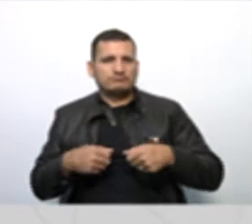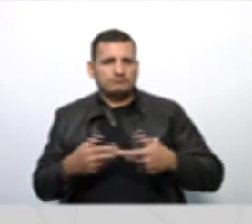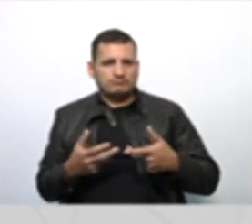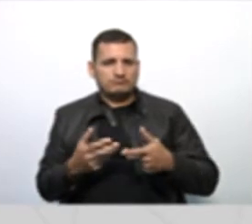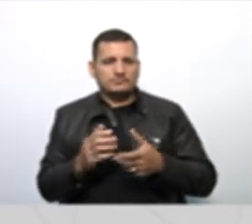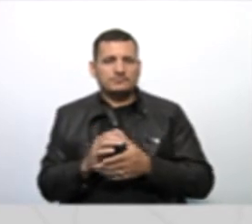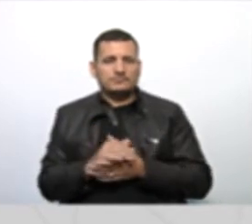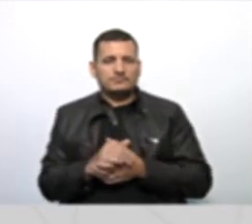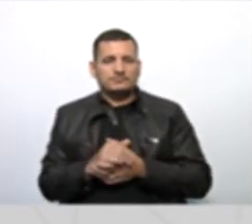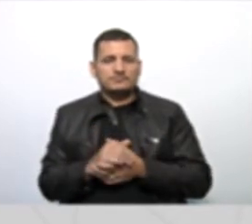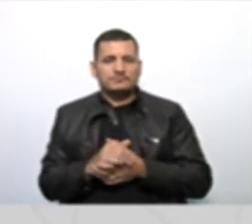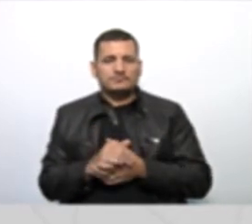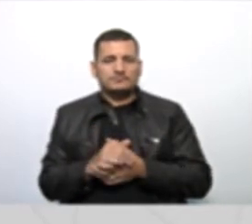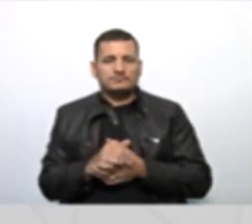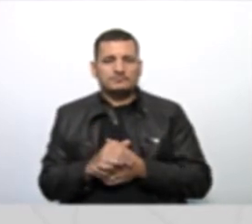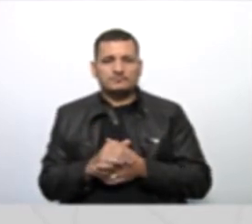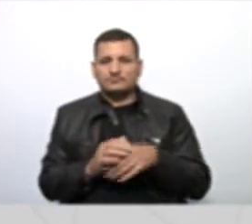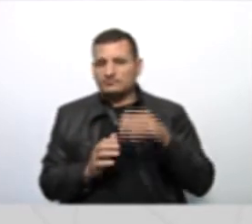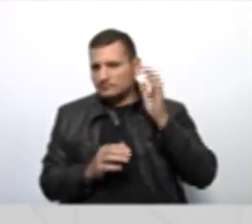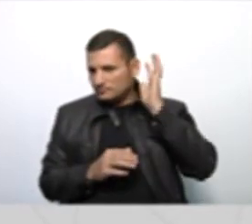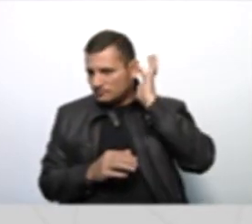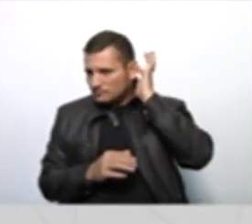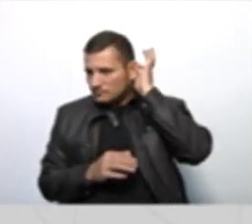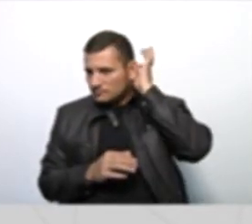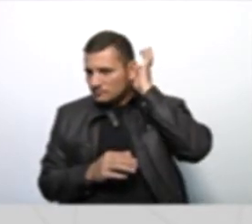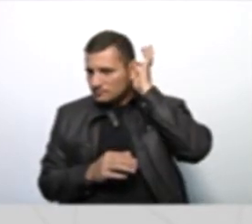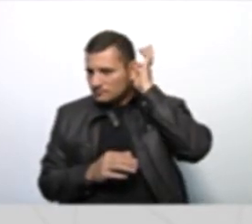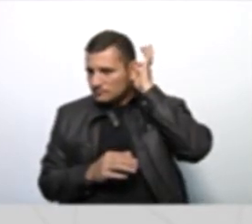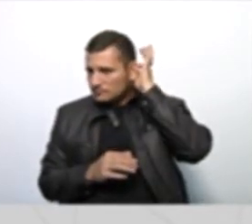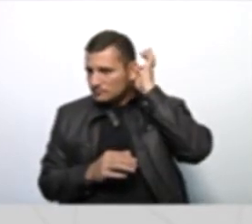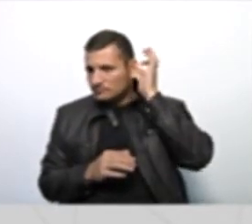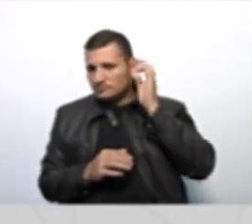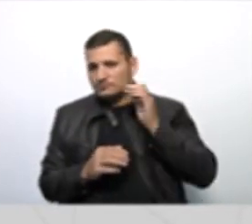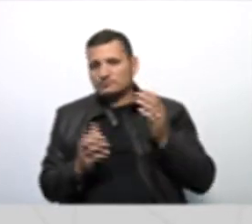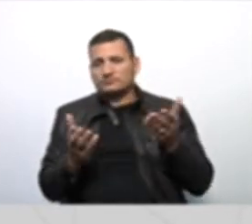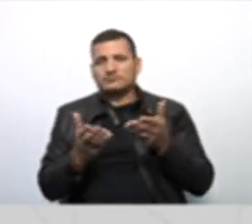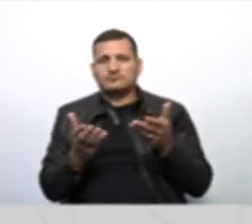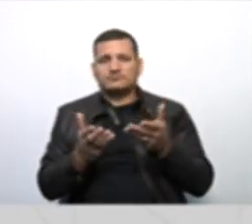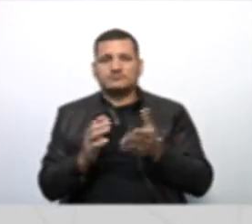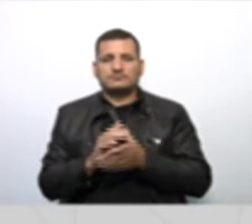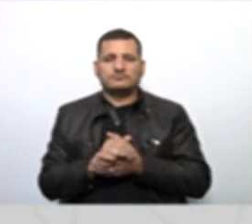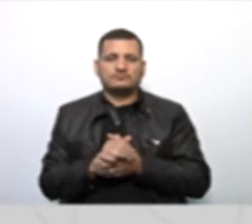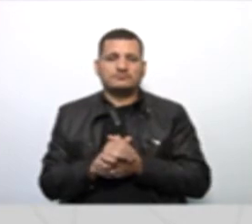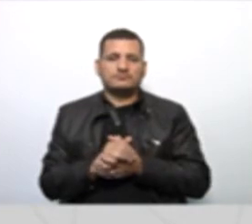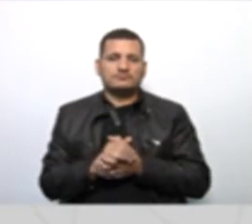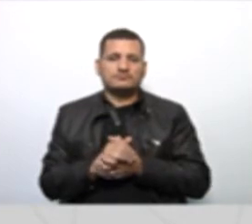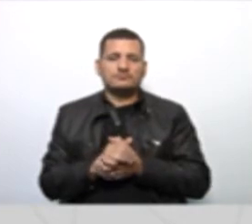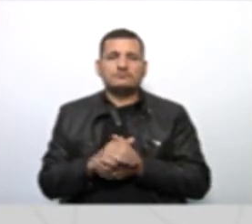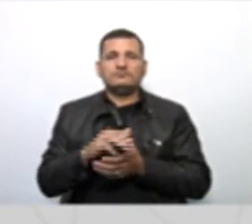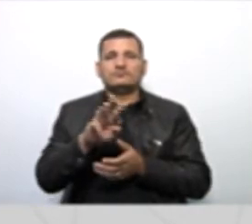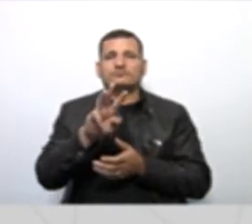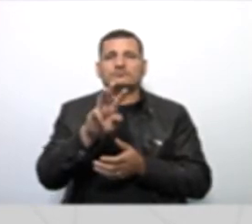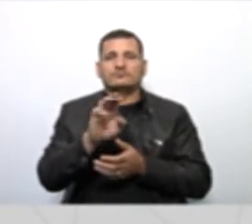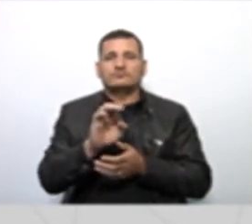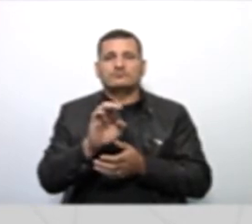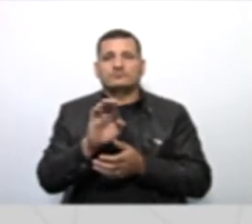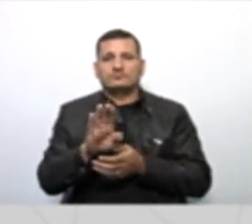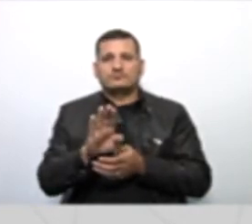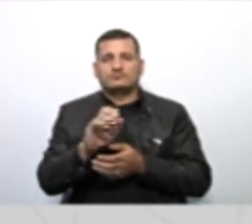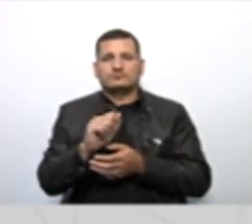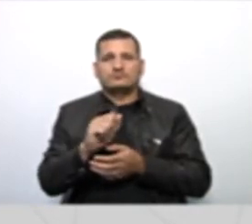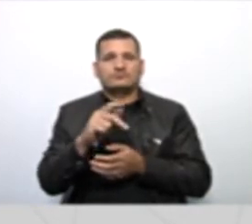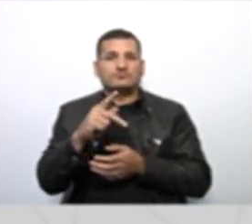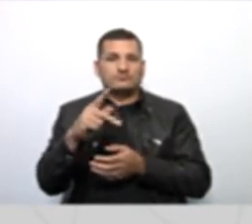Tá, falamos sobre os aplicativos nativos, agora vamos para o Web App. Então, o